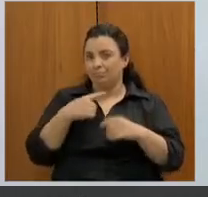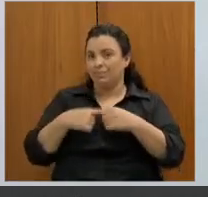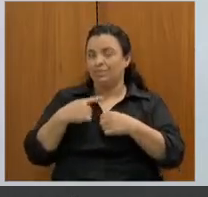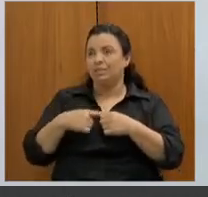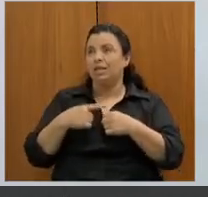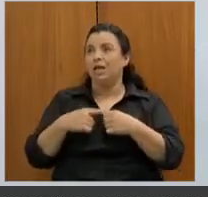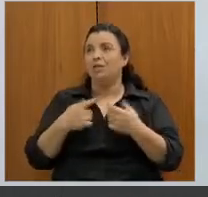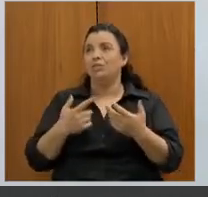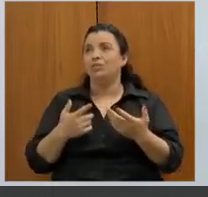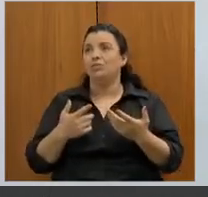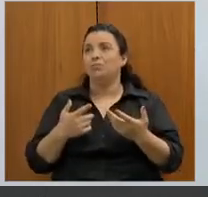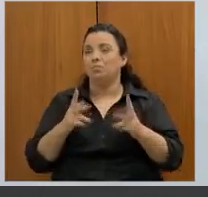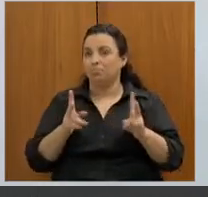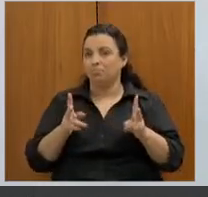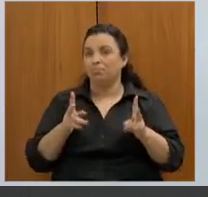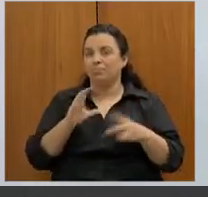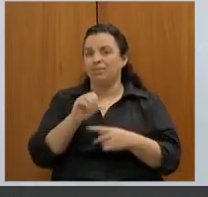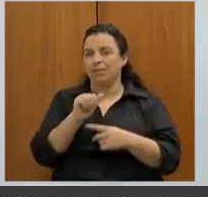temos um